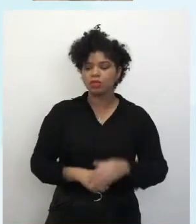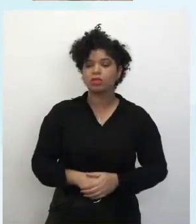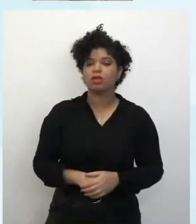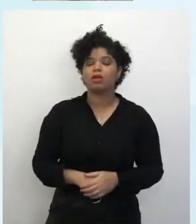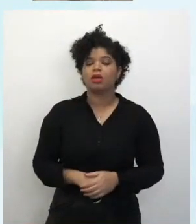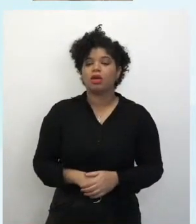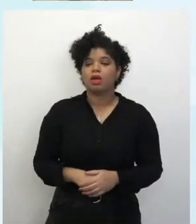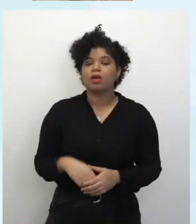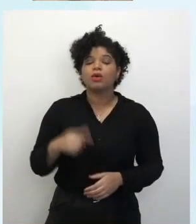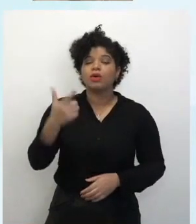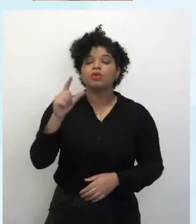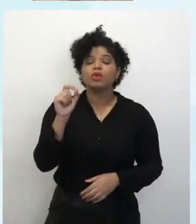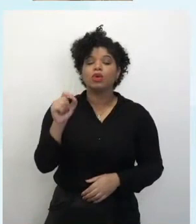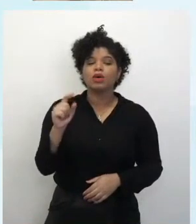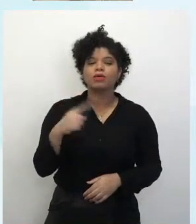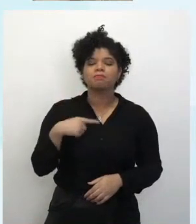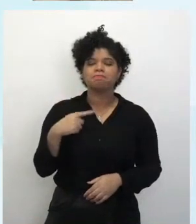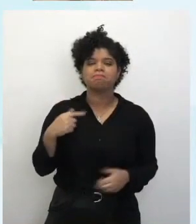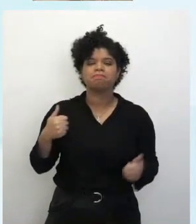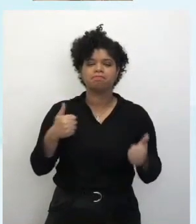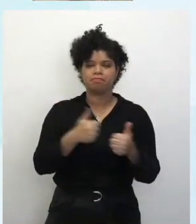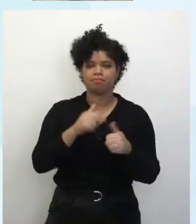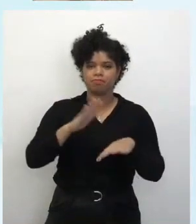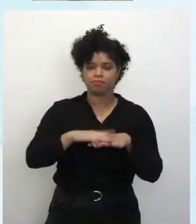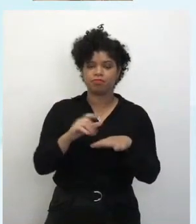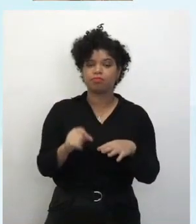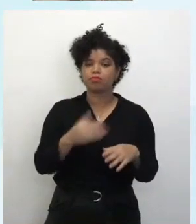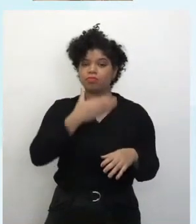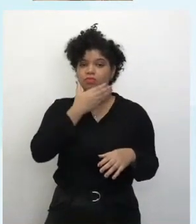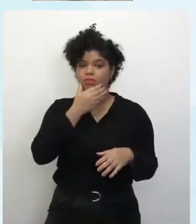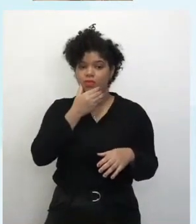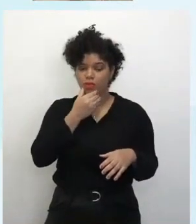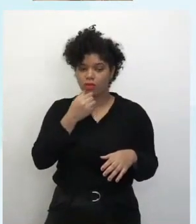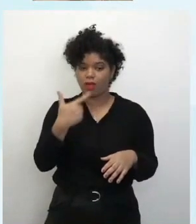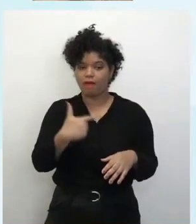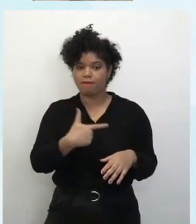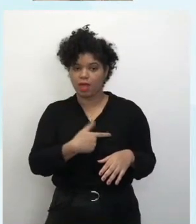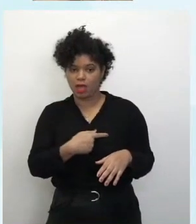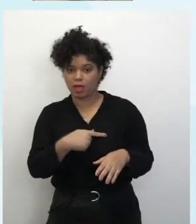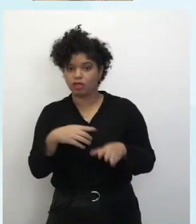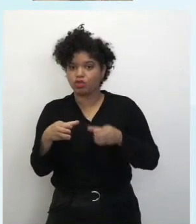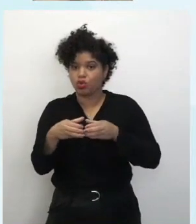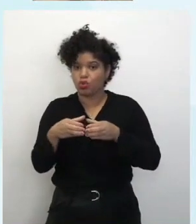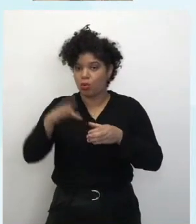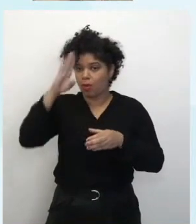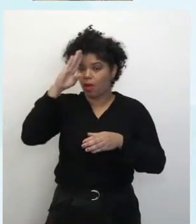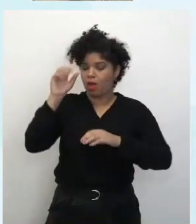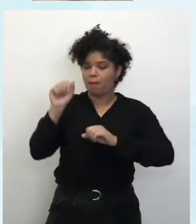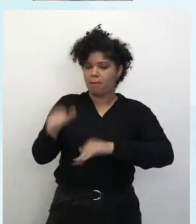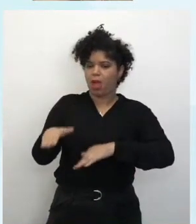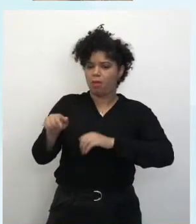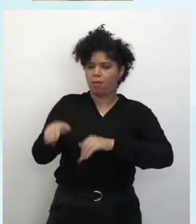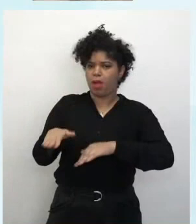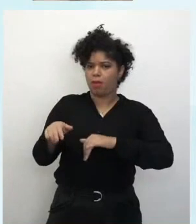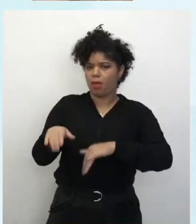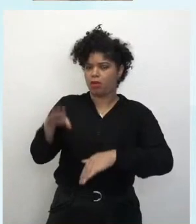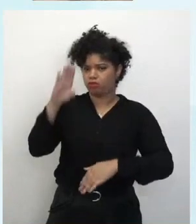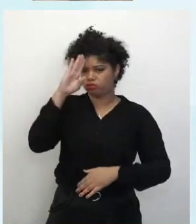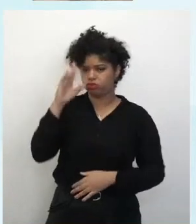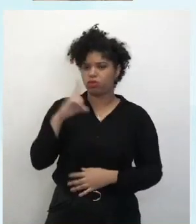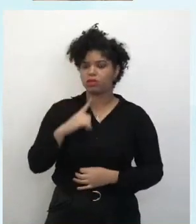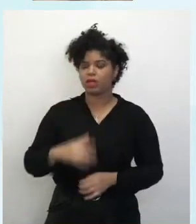sequela o mapa e são muito grande entre o Vargas e os militares e dessa aproximação